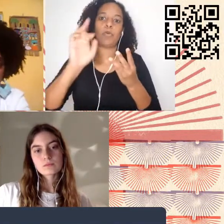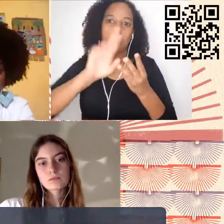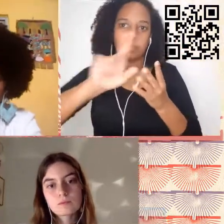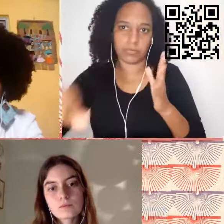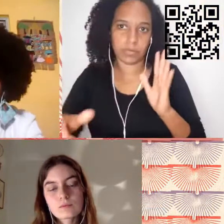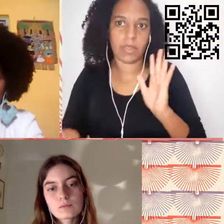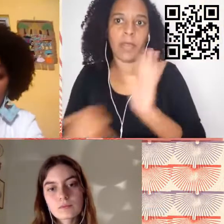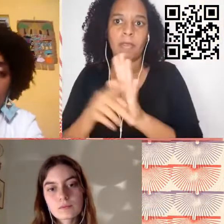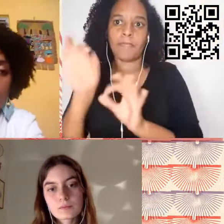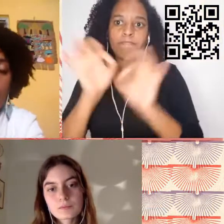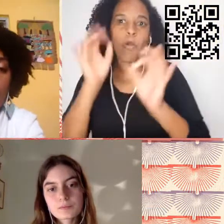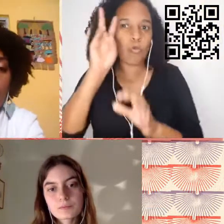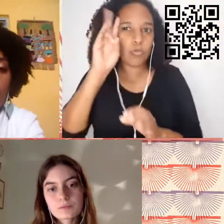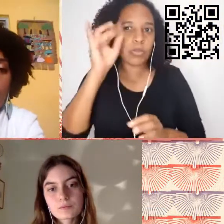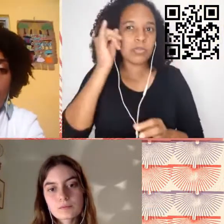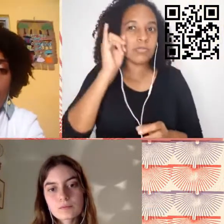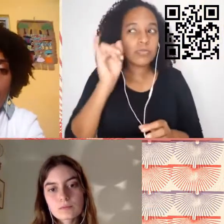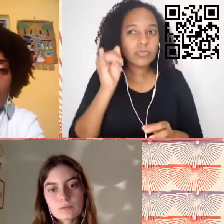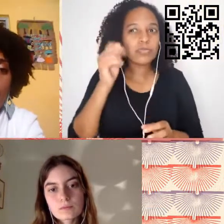das narrativas pretas,